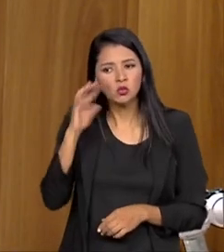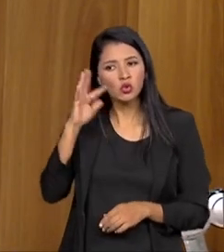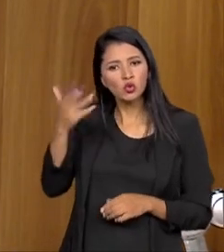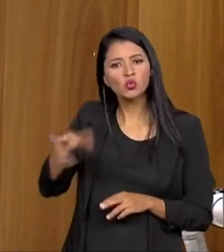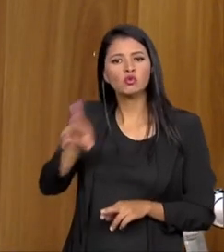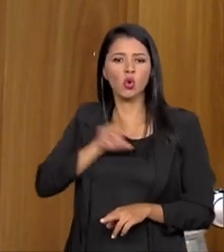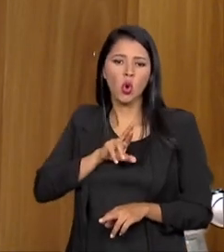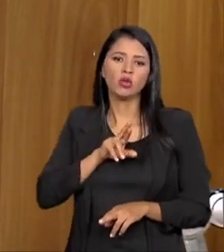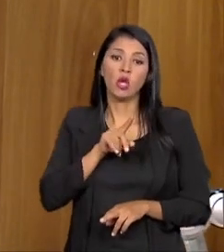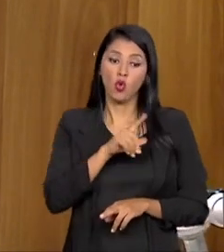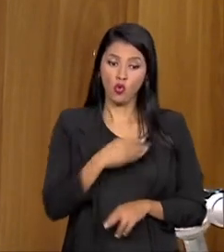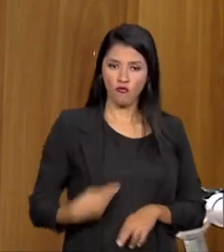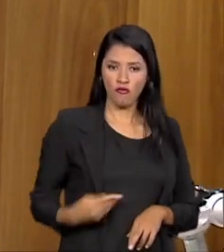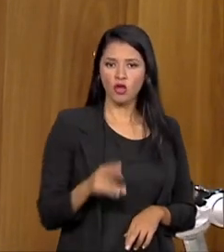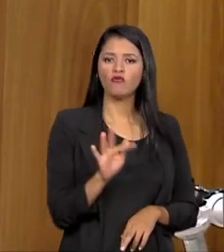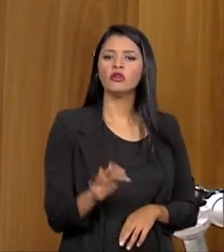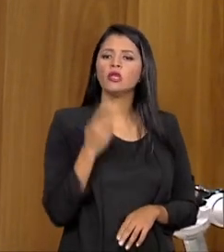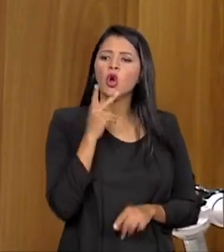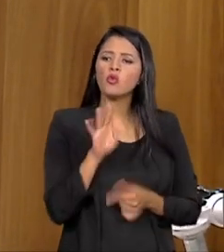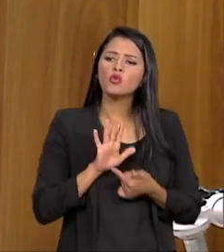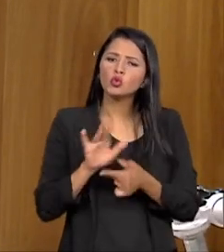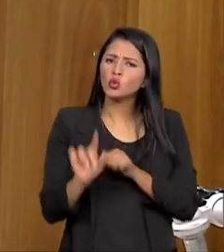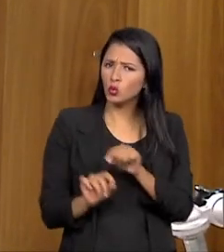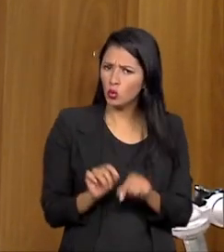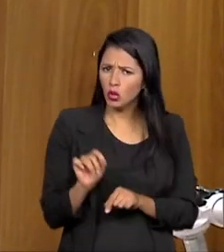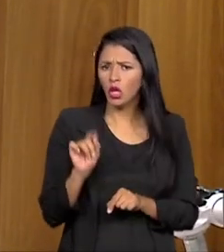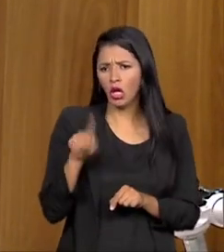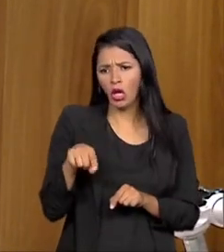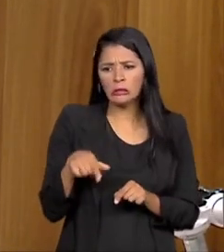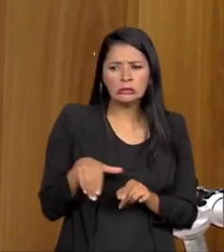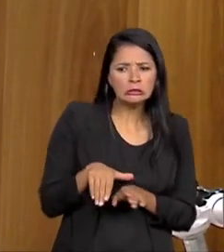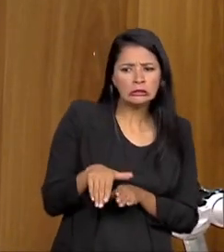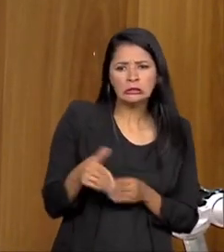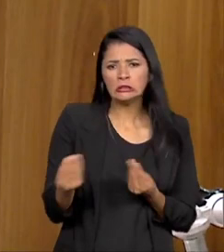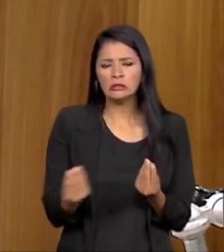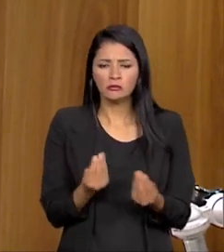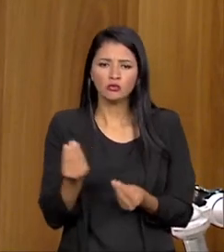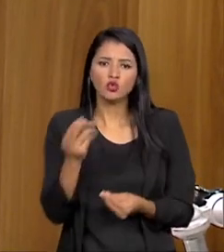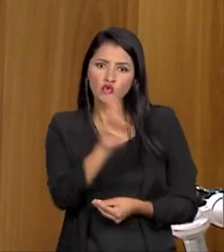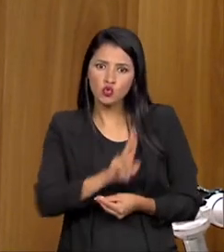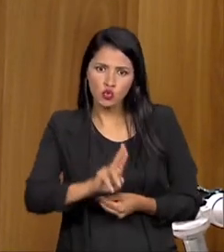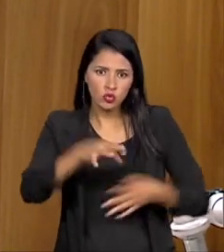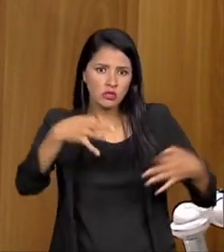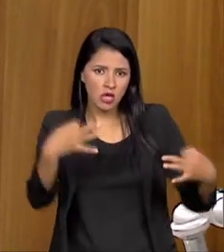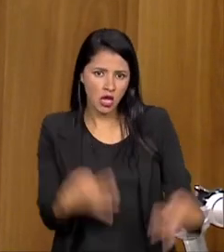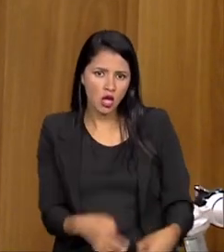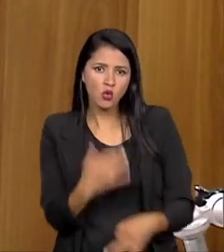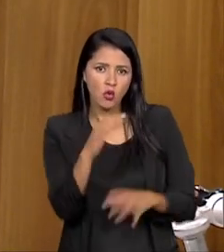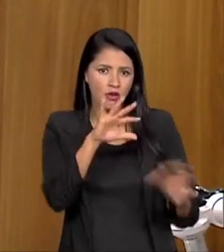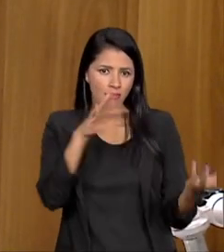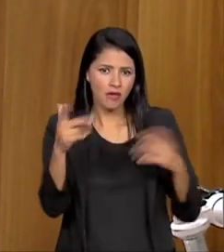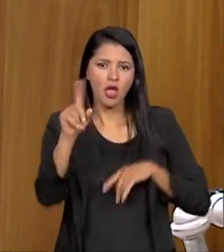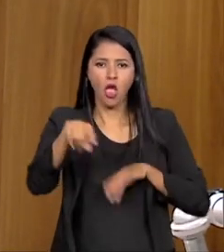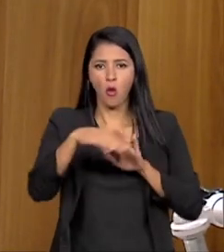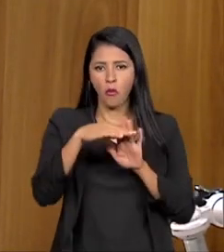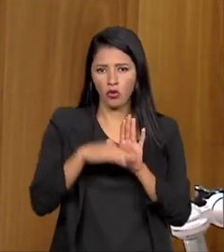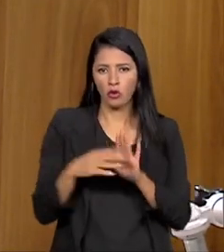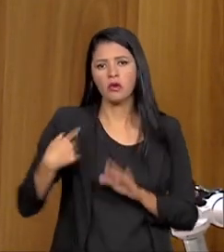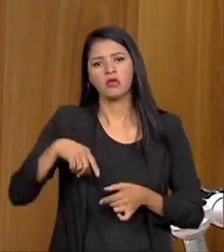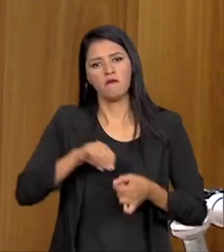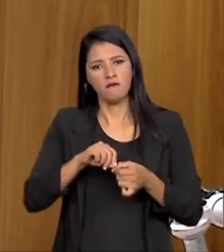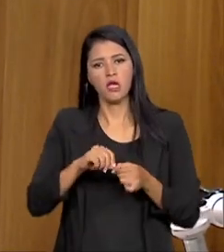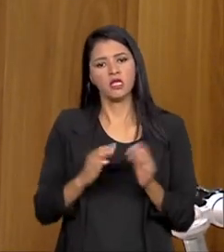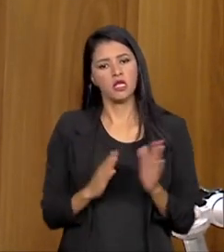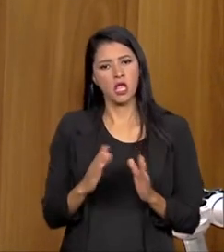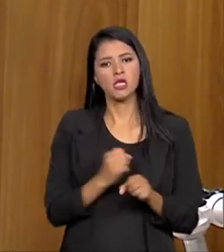que o governo federal deu e mostrou um caminho Claro de uso eficiente de financiamento climático são diversos programas que nós fizemos nos últimos